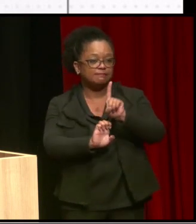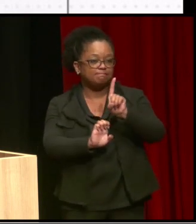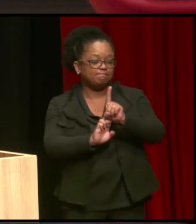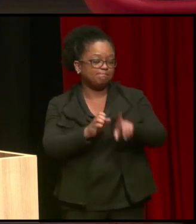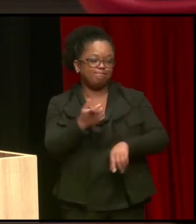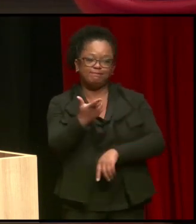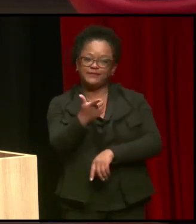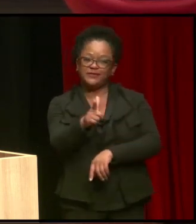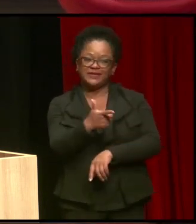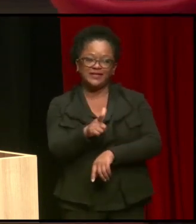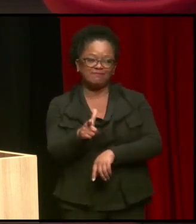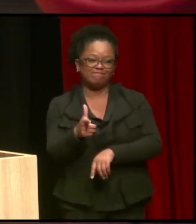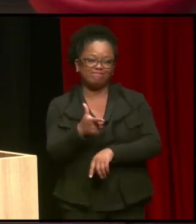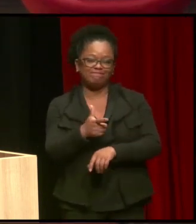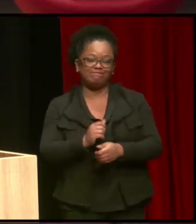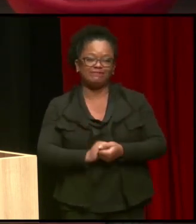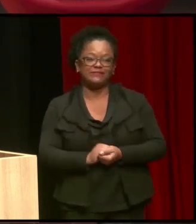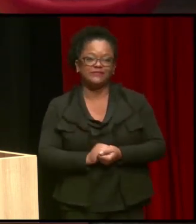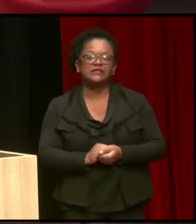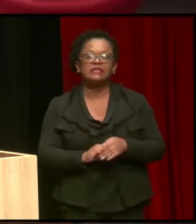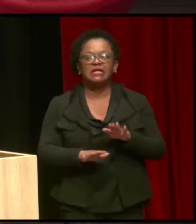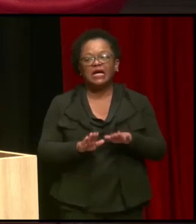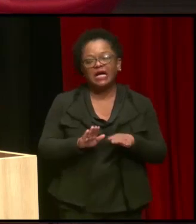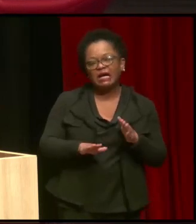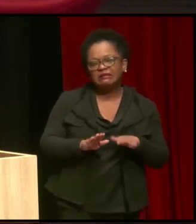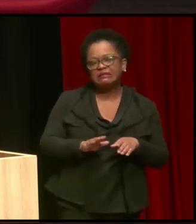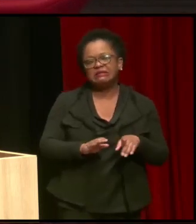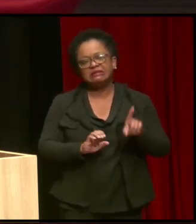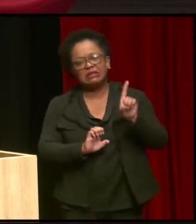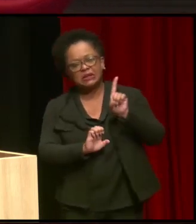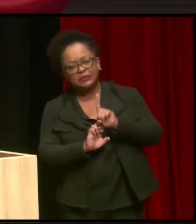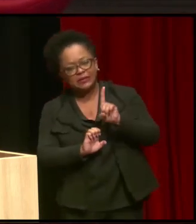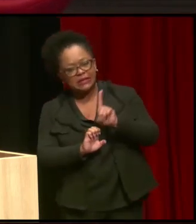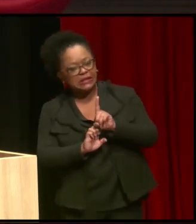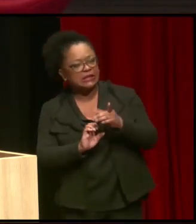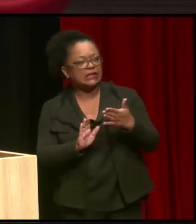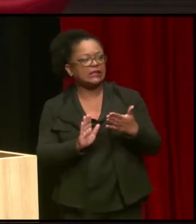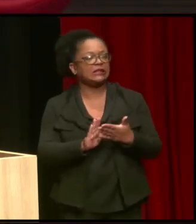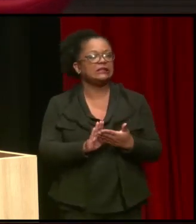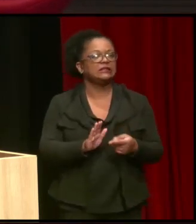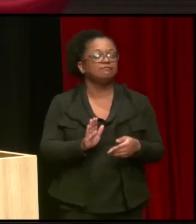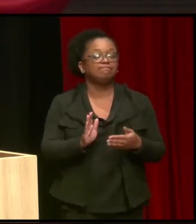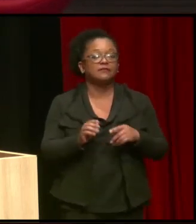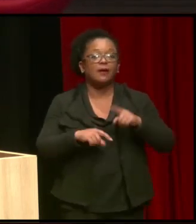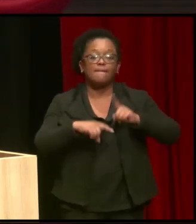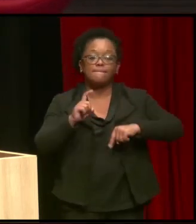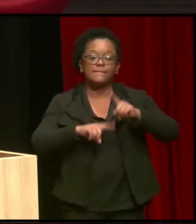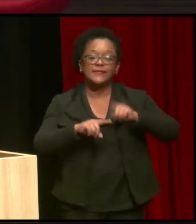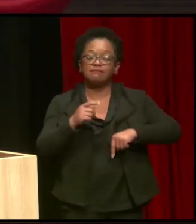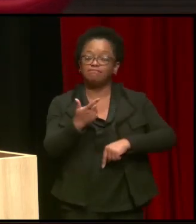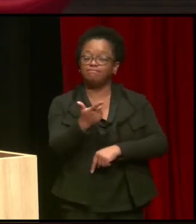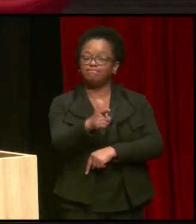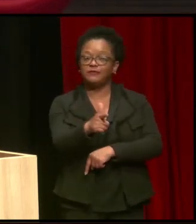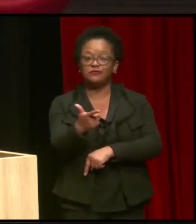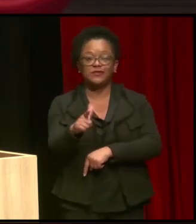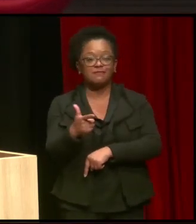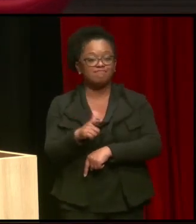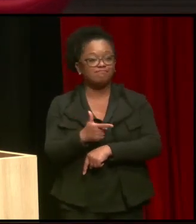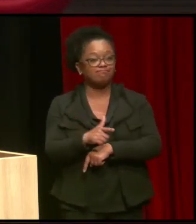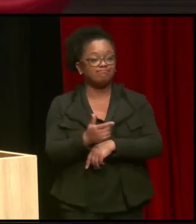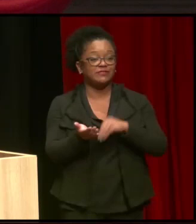tem escola bíblica, né, alguns chamam de escola dominical, as pessoas não têm material para essas pessoas com dificuldade